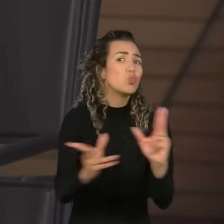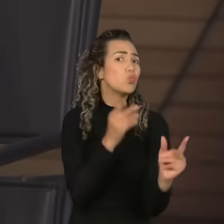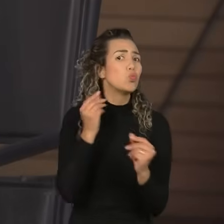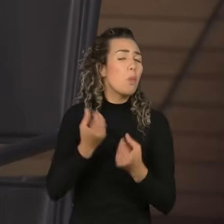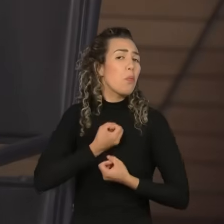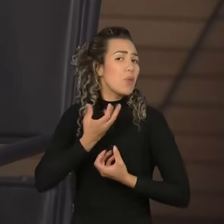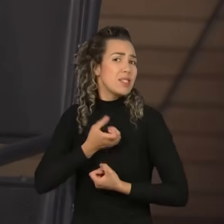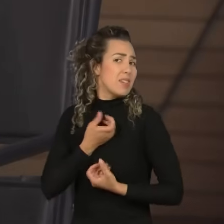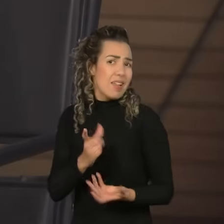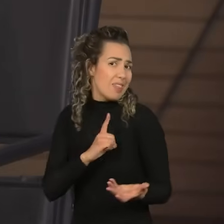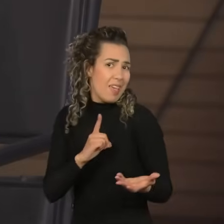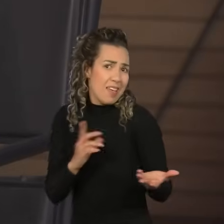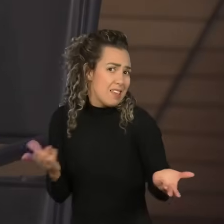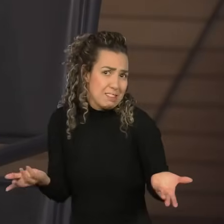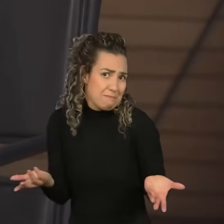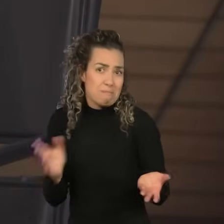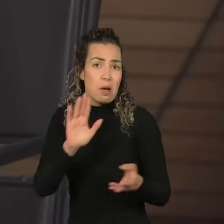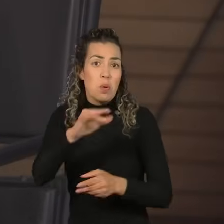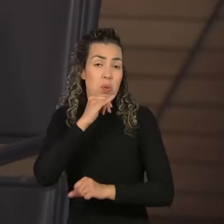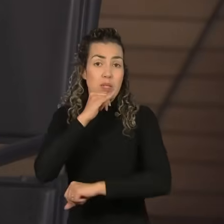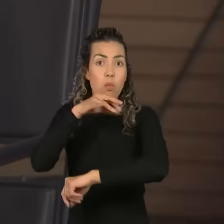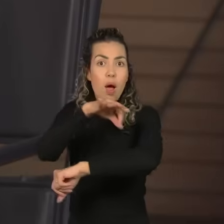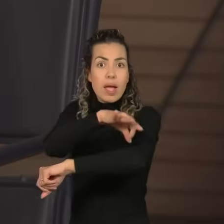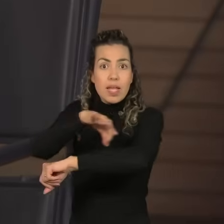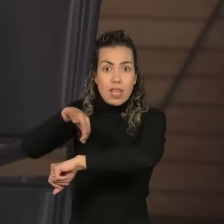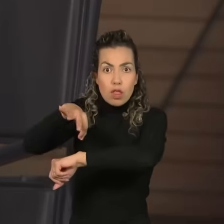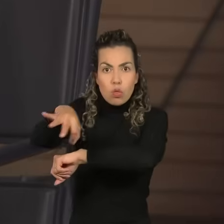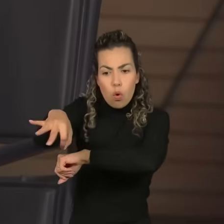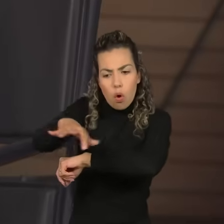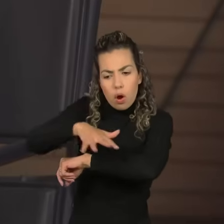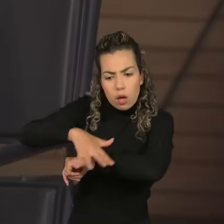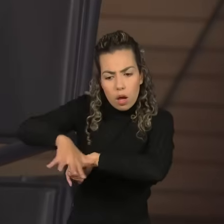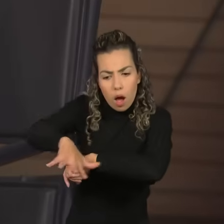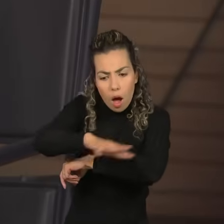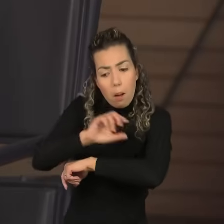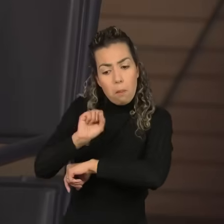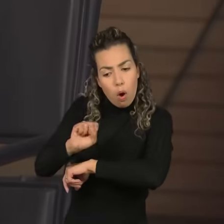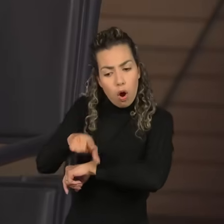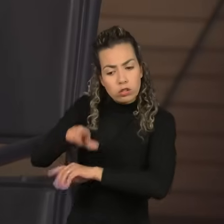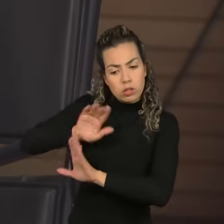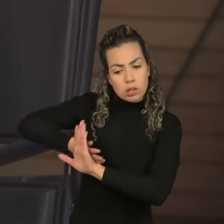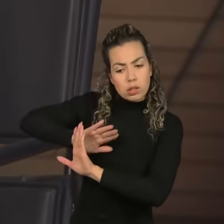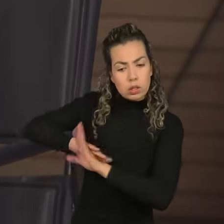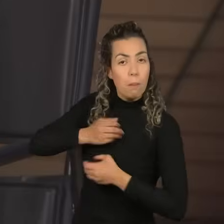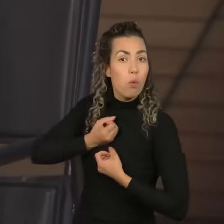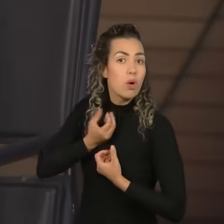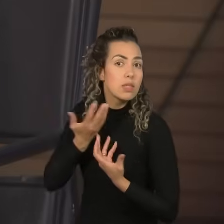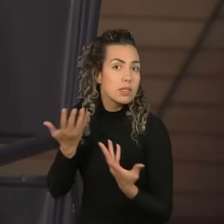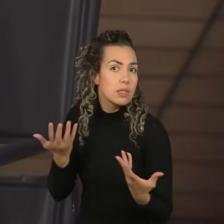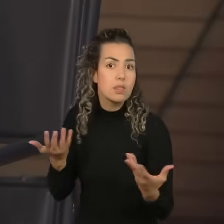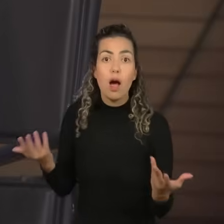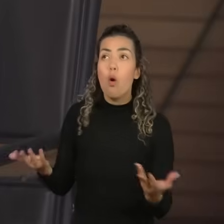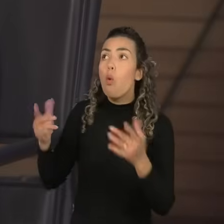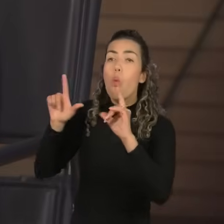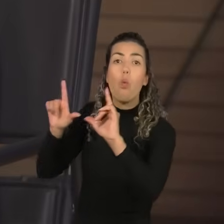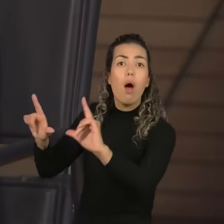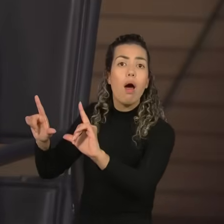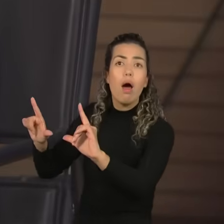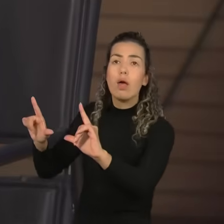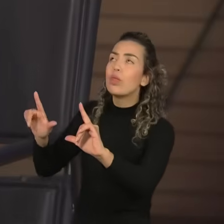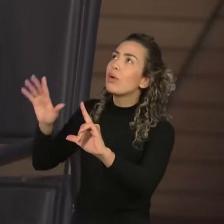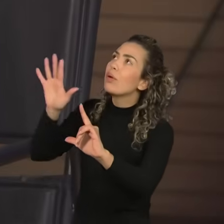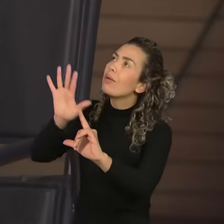ter uma obra arquitetônica que é pura poesia, você pode ter um quadro, você pode ter uma